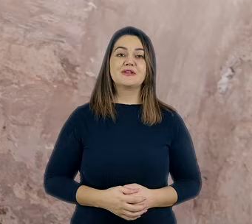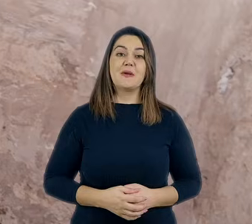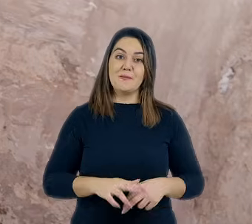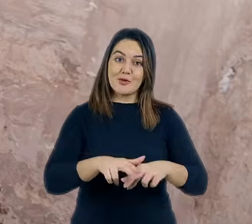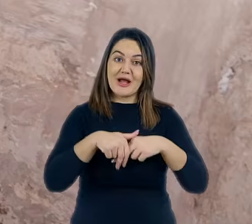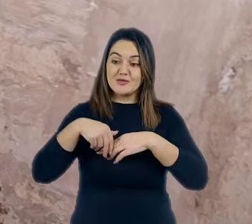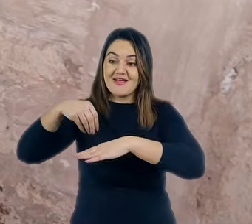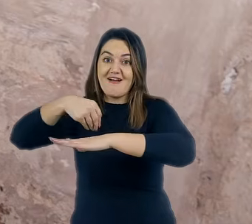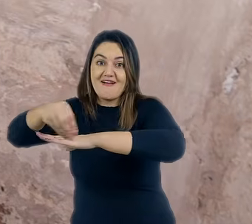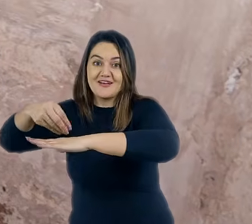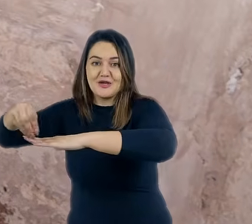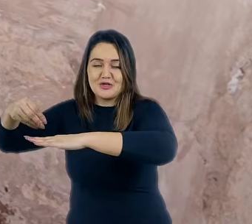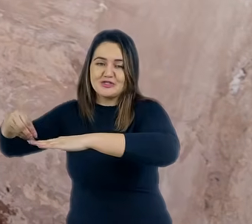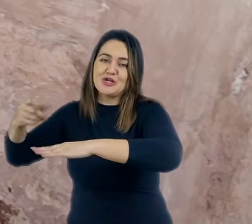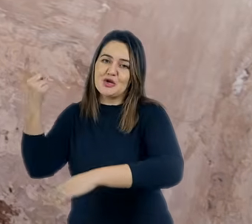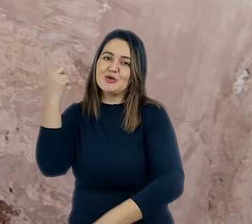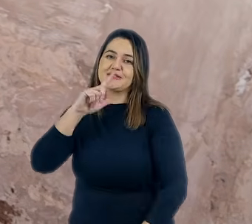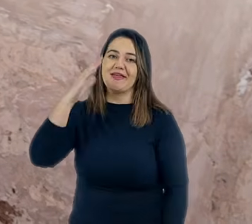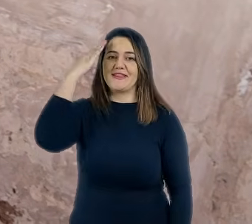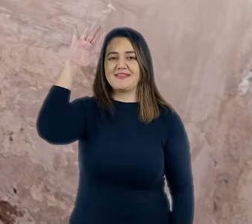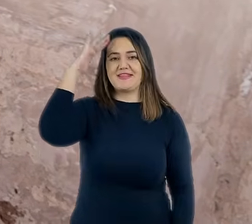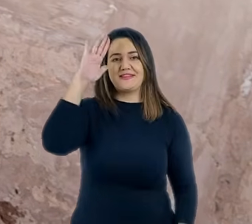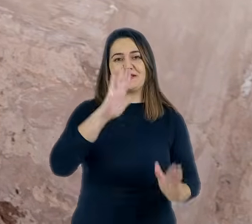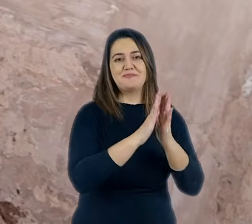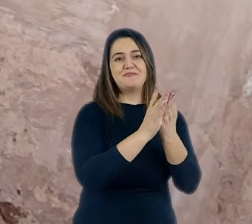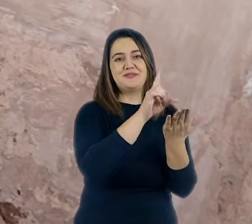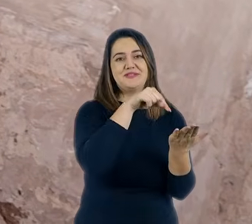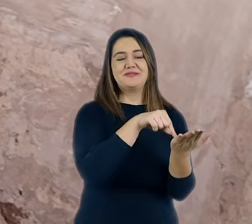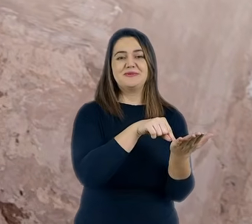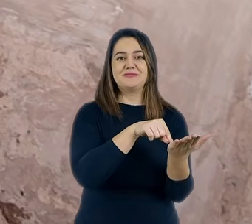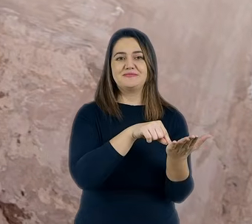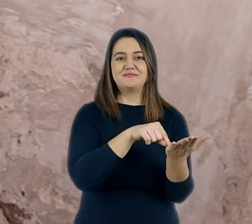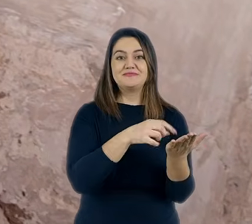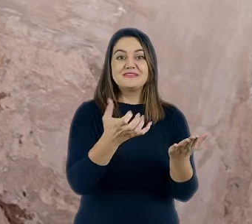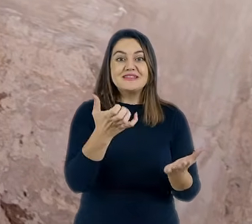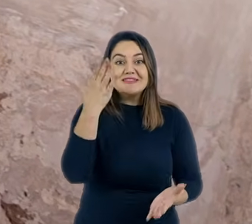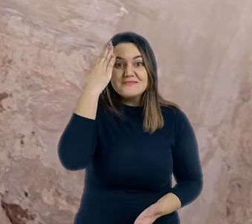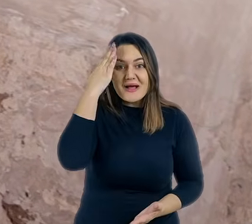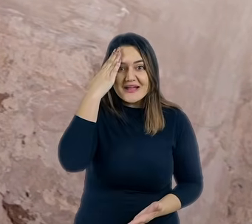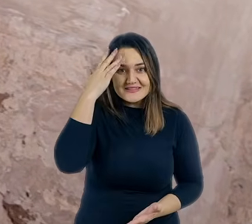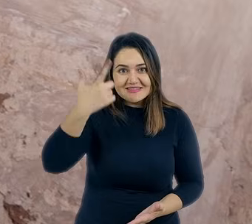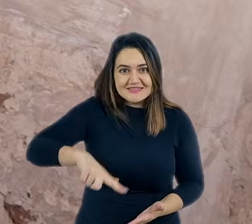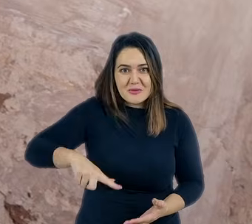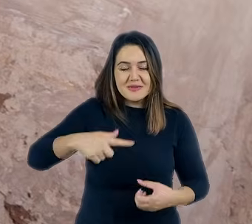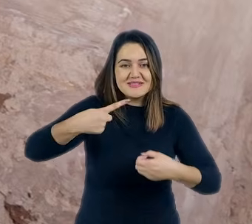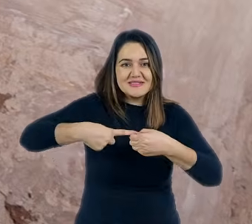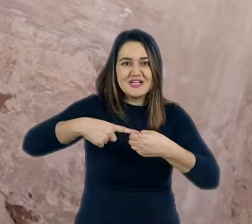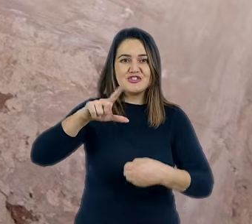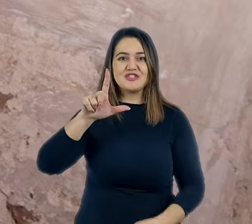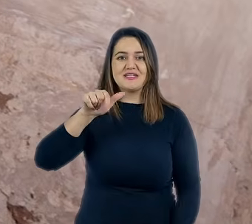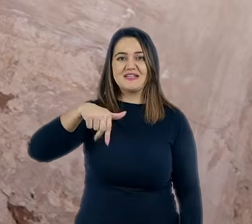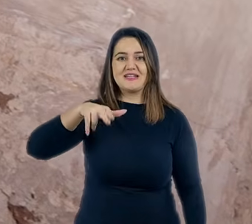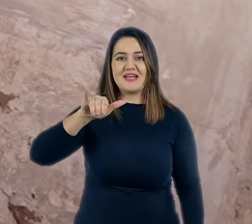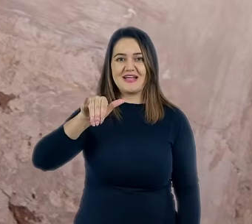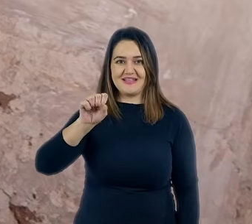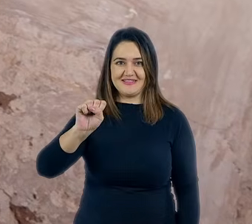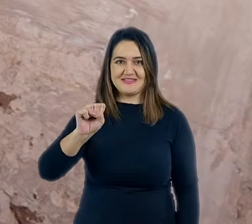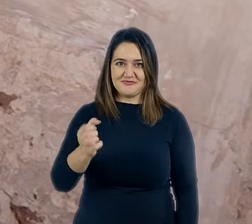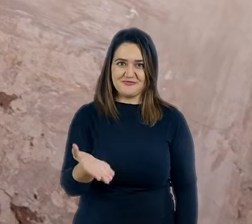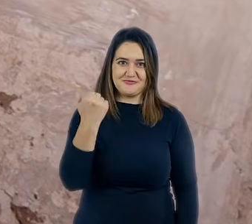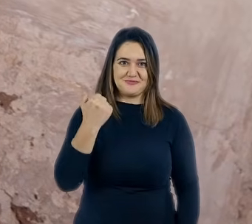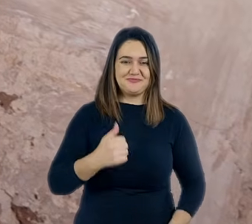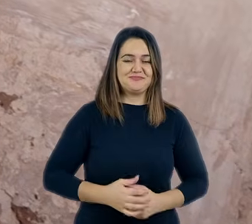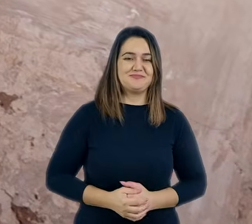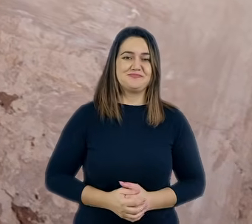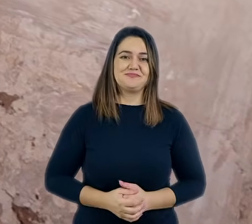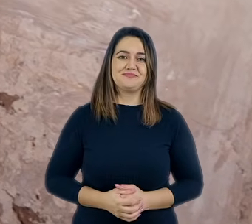Ou seja, através da arqueologia, fica mais fácil entender a palavra de Deus. Quer saber mais coisas sobre Laquis? Então, vamos sair que eu